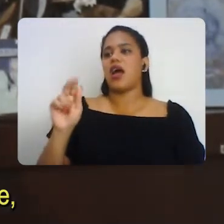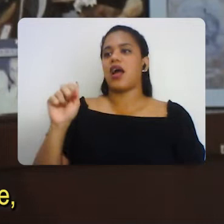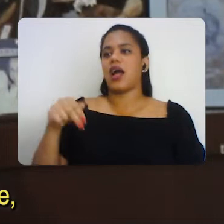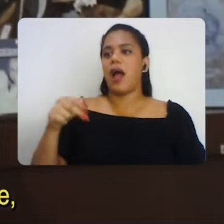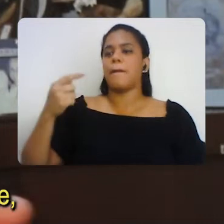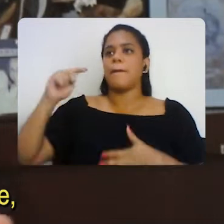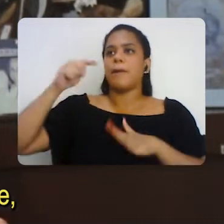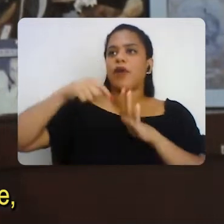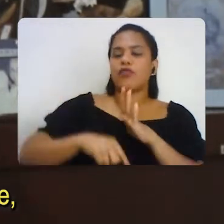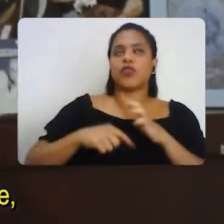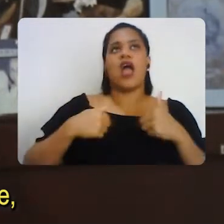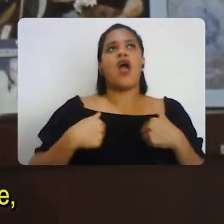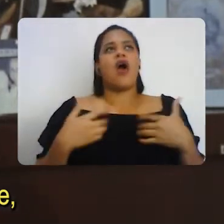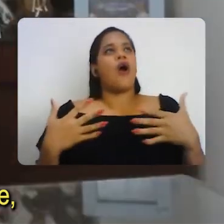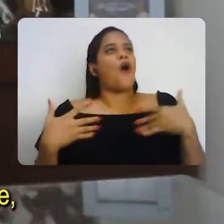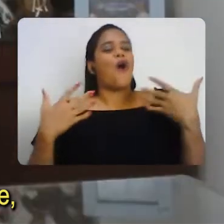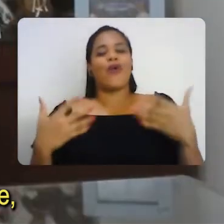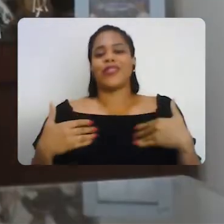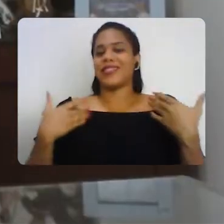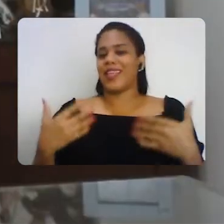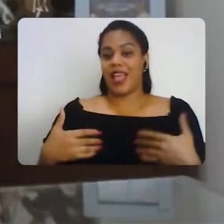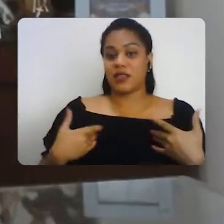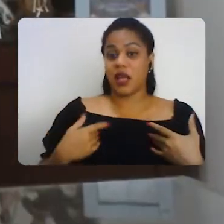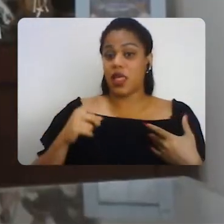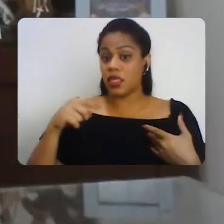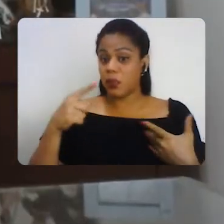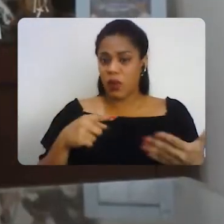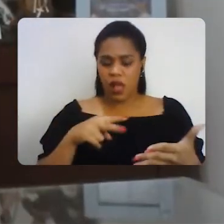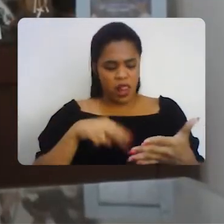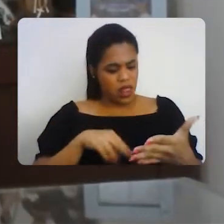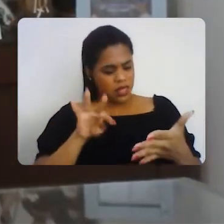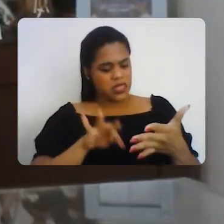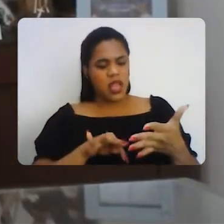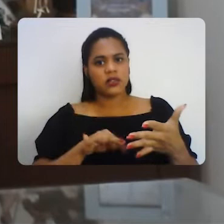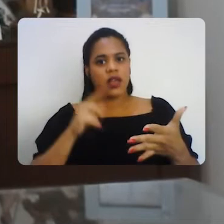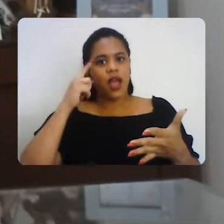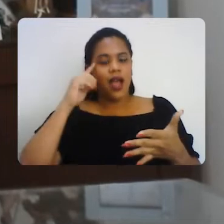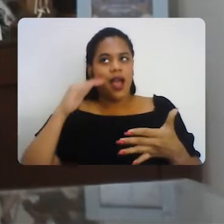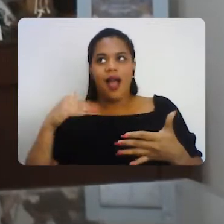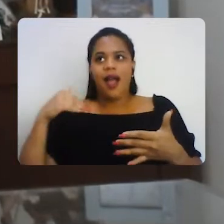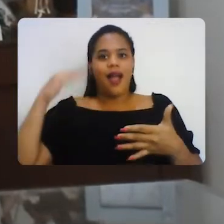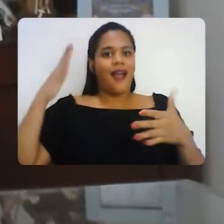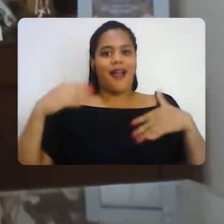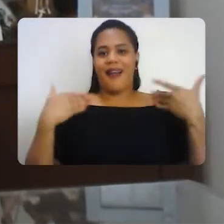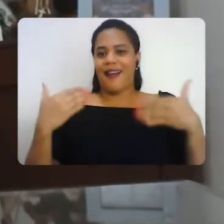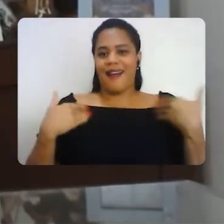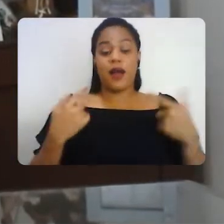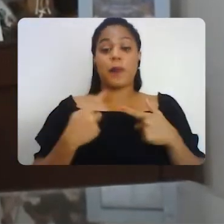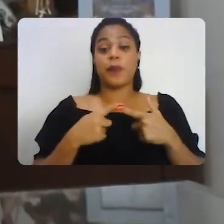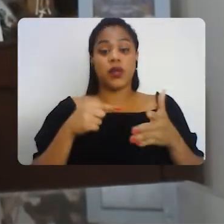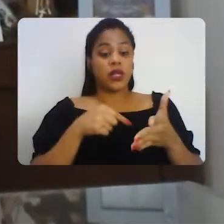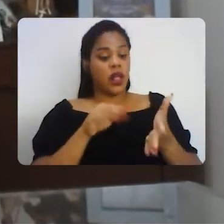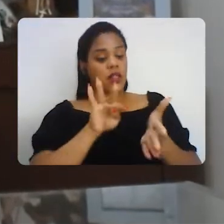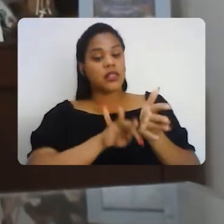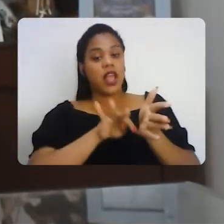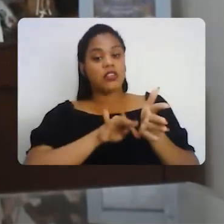imediato fiquei muito contente. Mas depois que eu li o texto, fiquei mais ainda, porque o